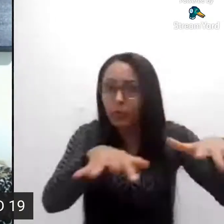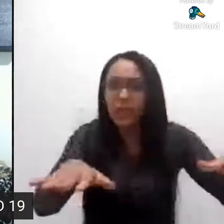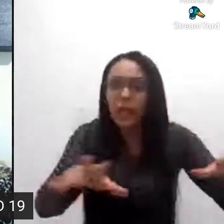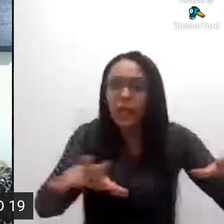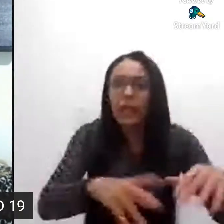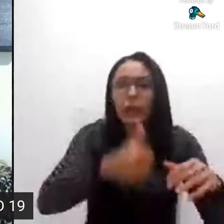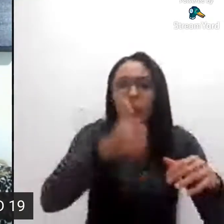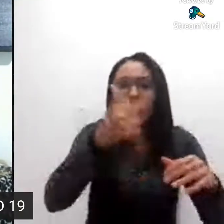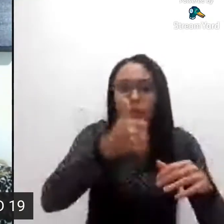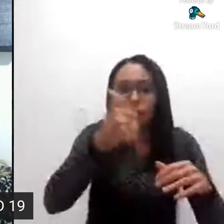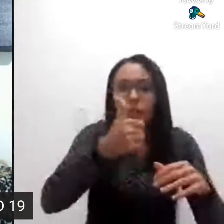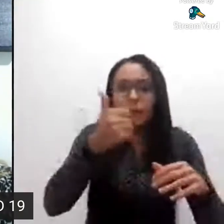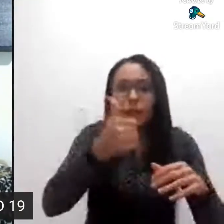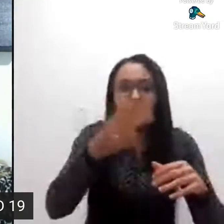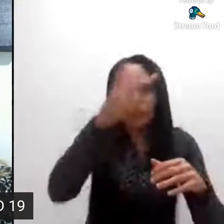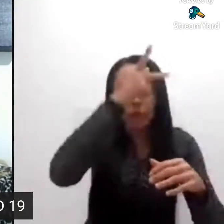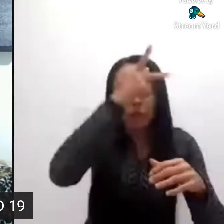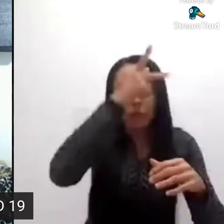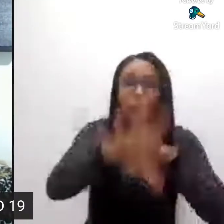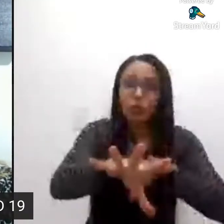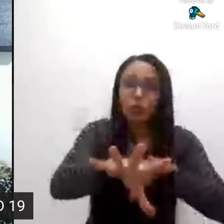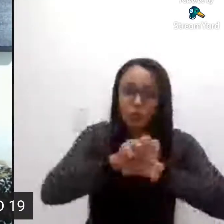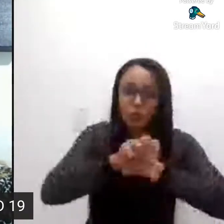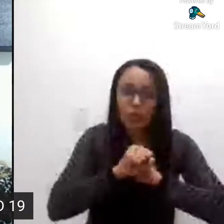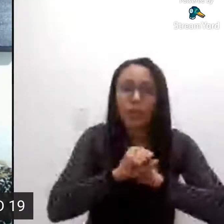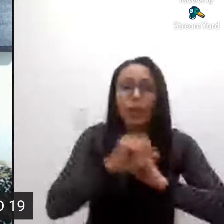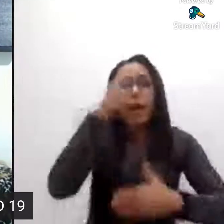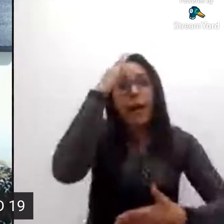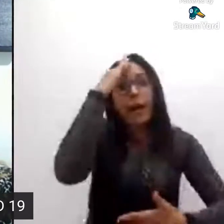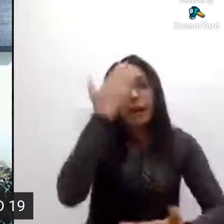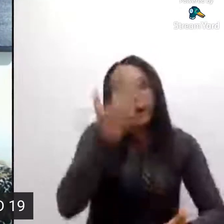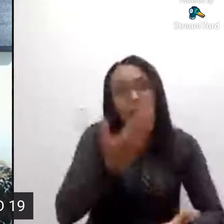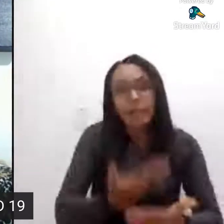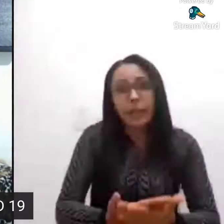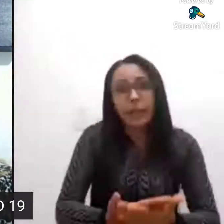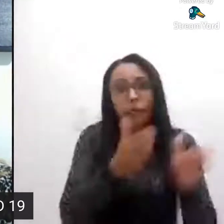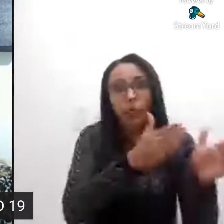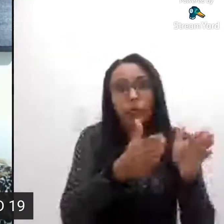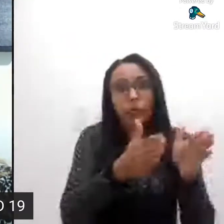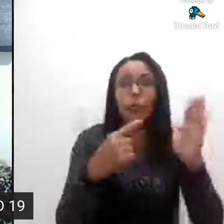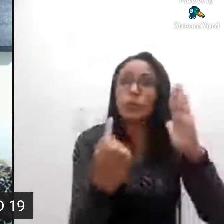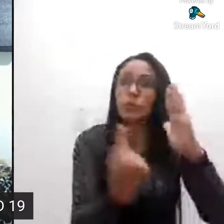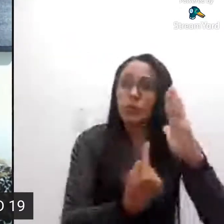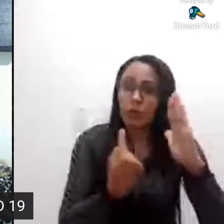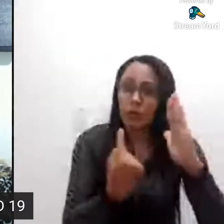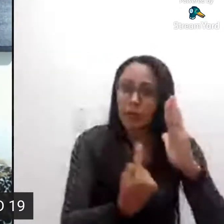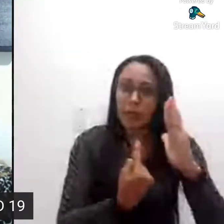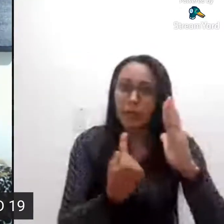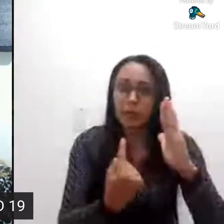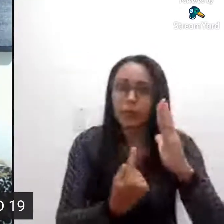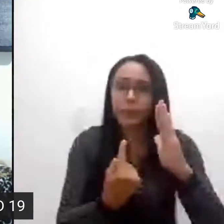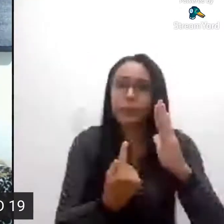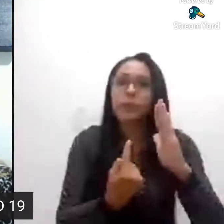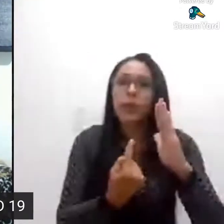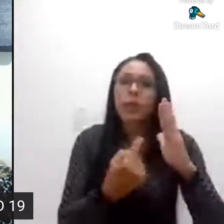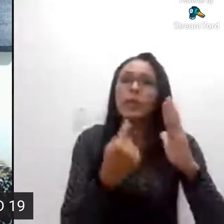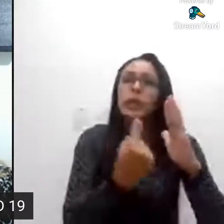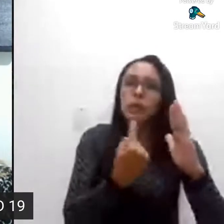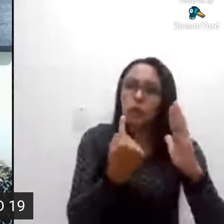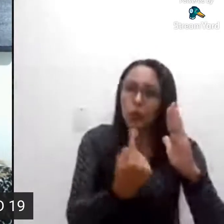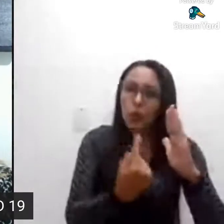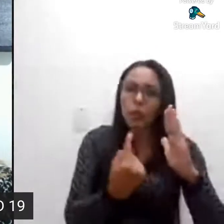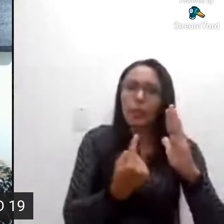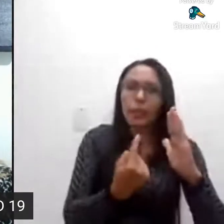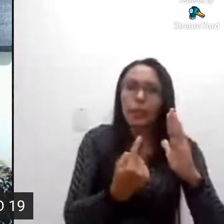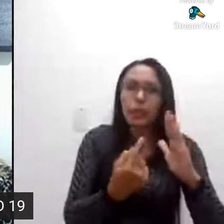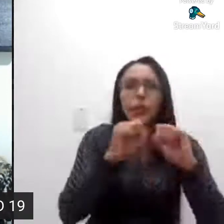da Covid, acreditávamos que o nosso tempo de isolamento social, né, que esse momento